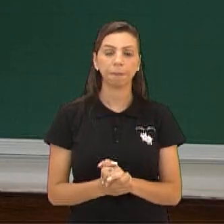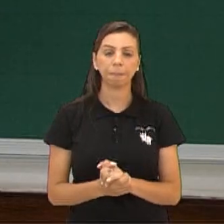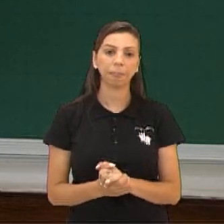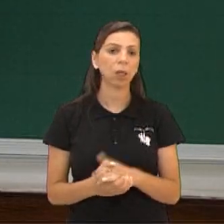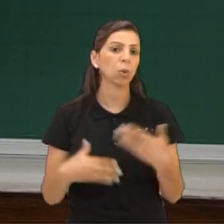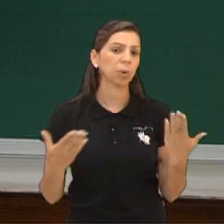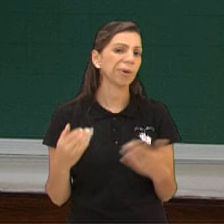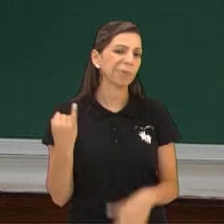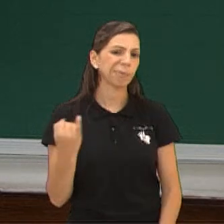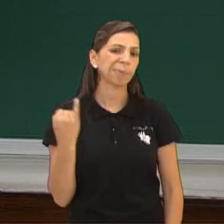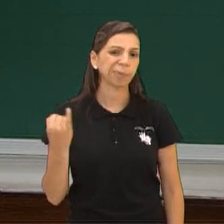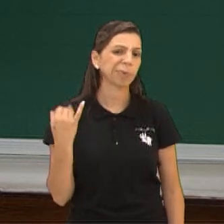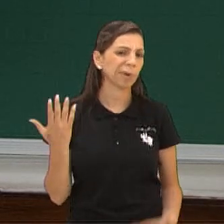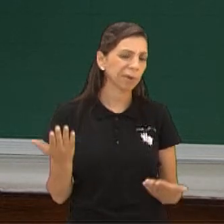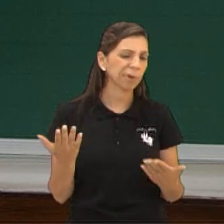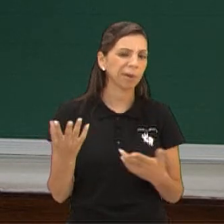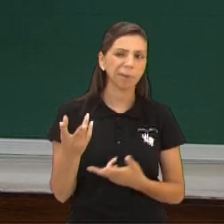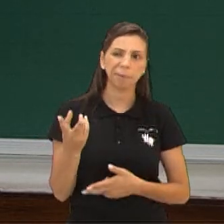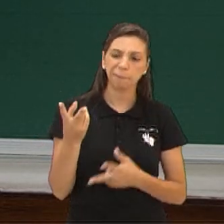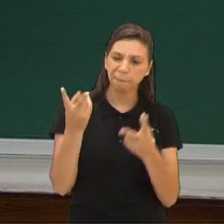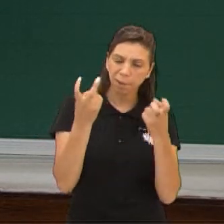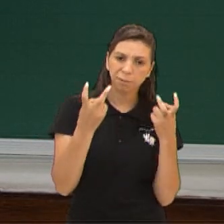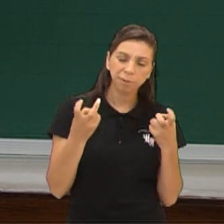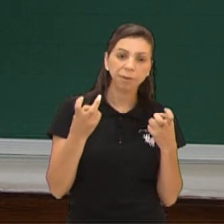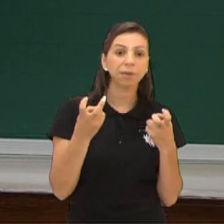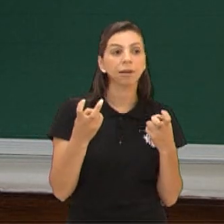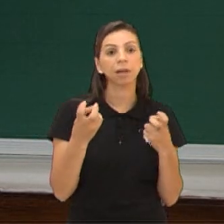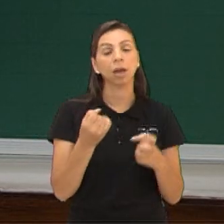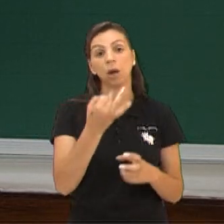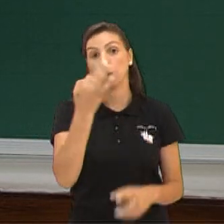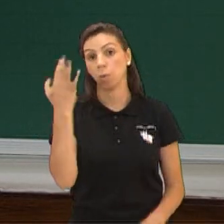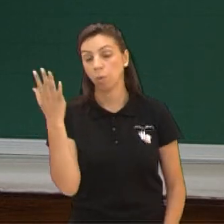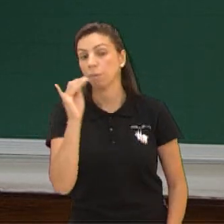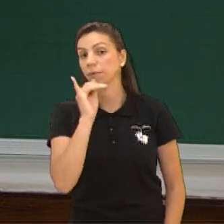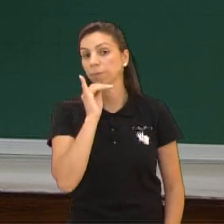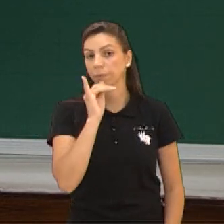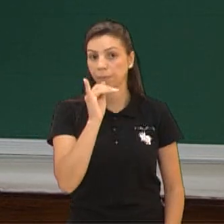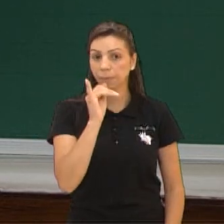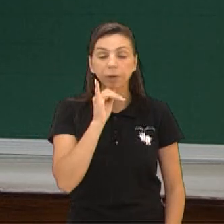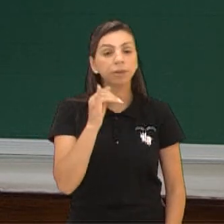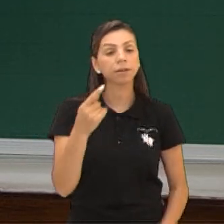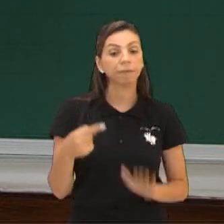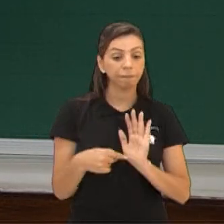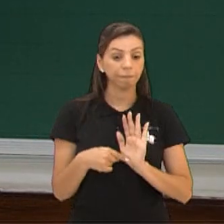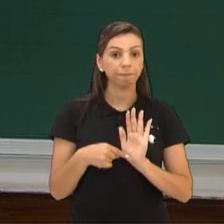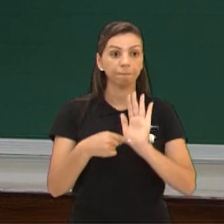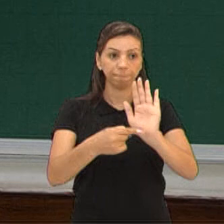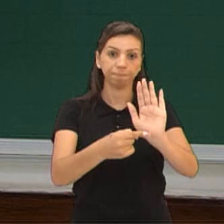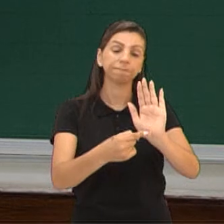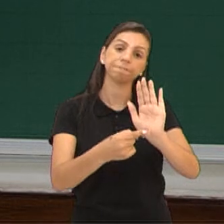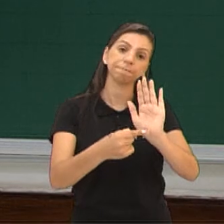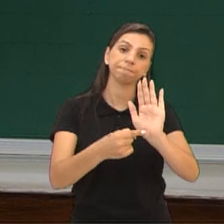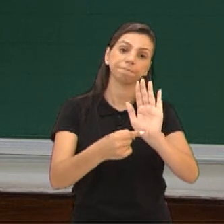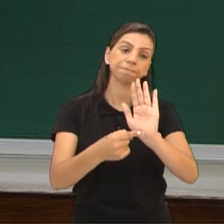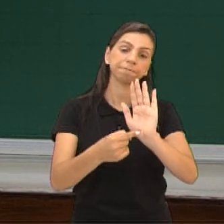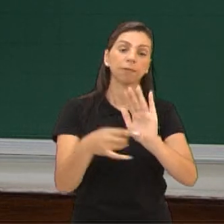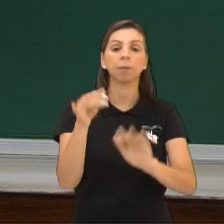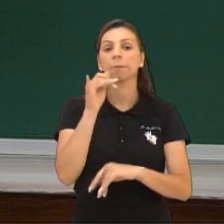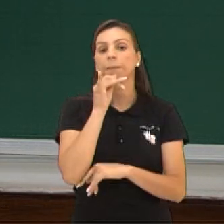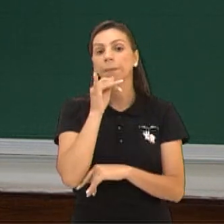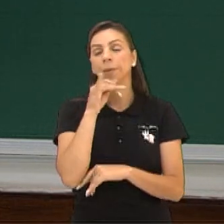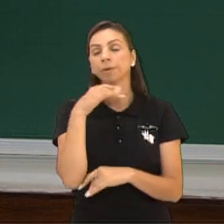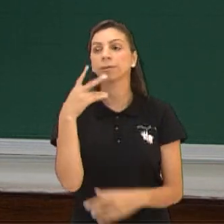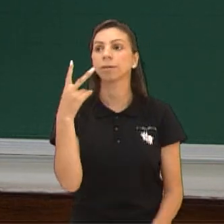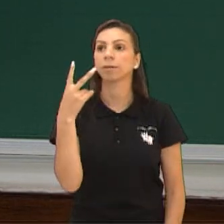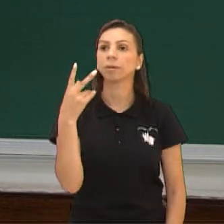é importante disso? A gente perceber que algumas coisas vão nos aparecer. Vão, assim como, por exemplo, nós